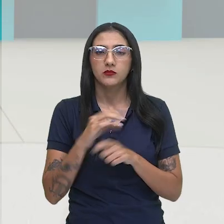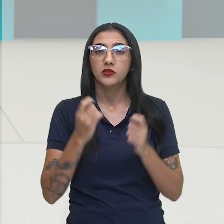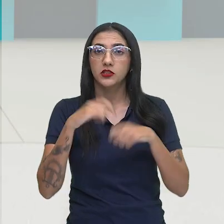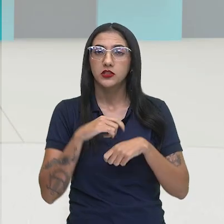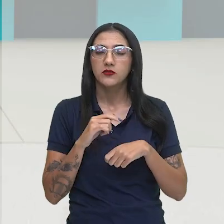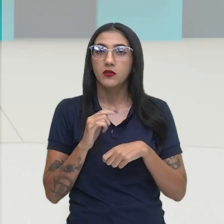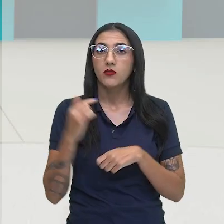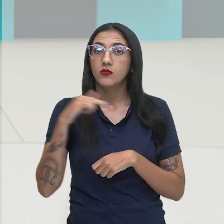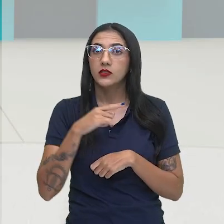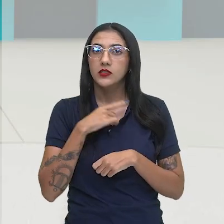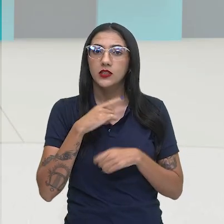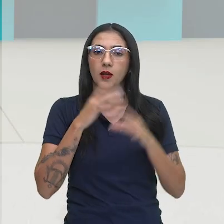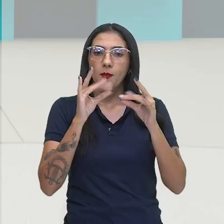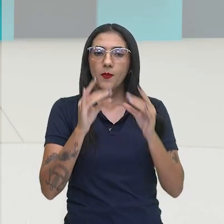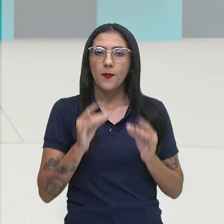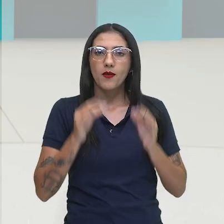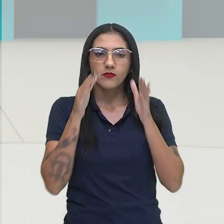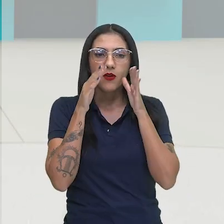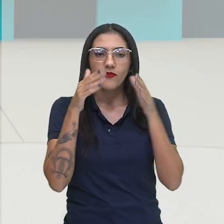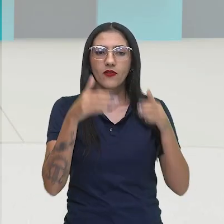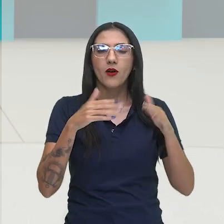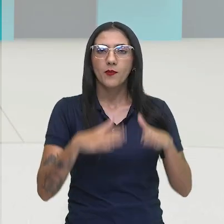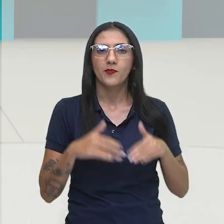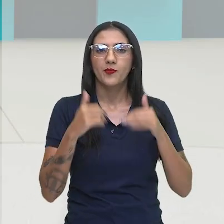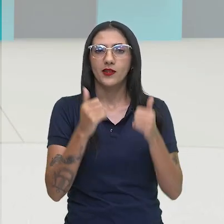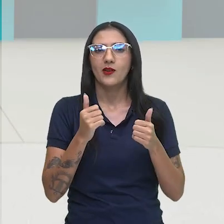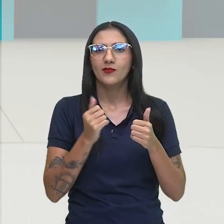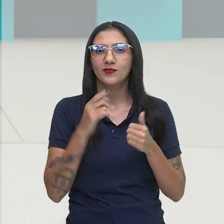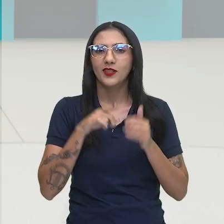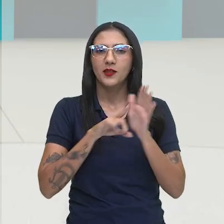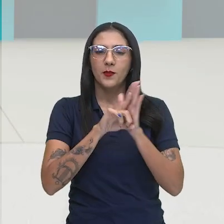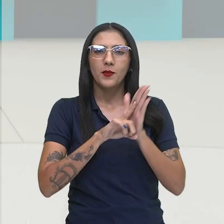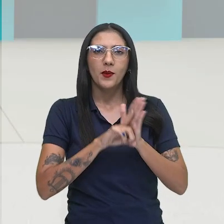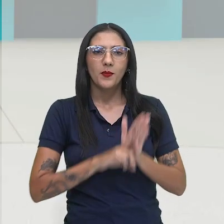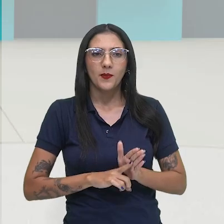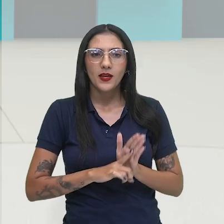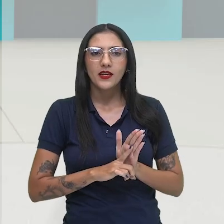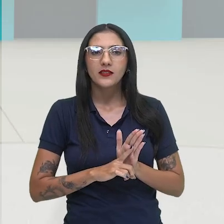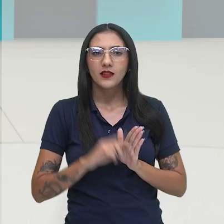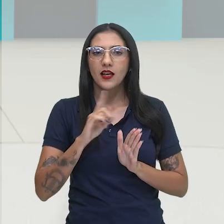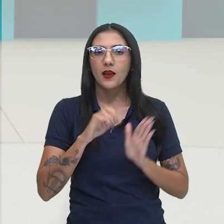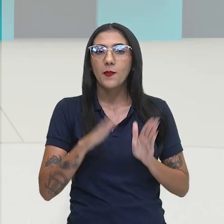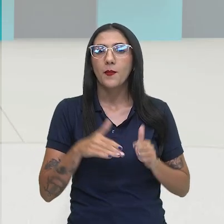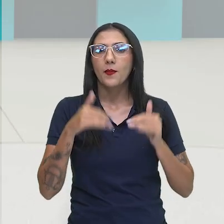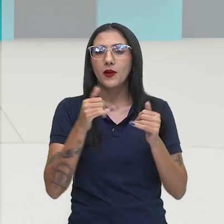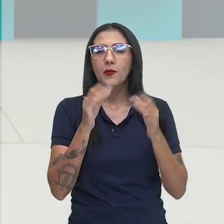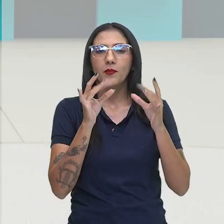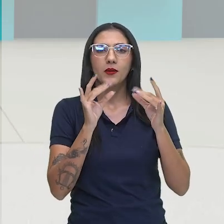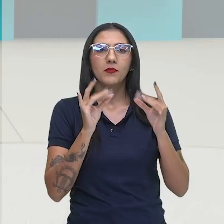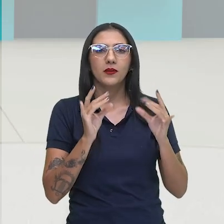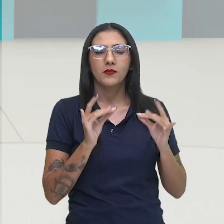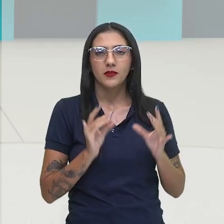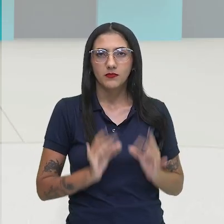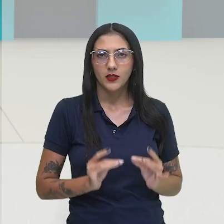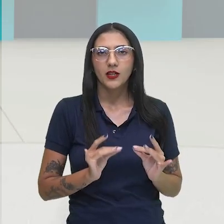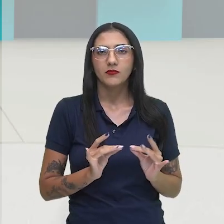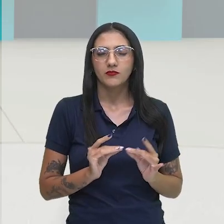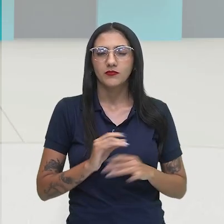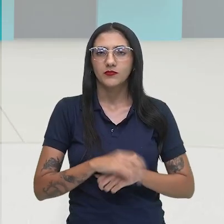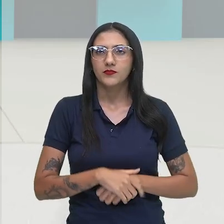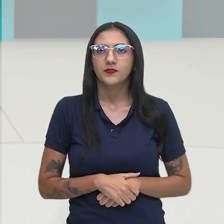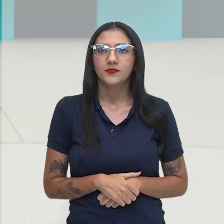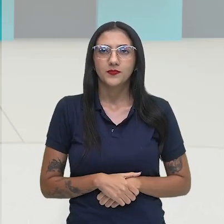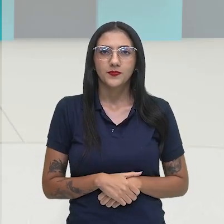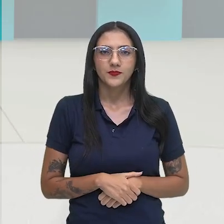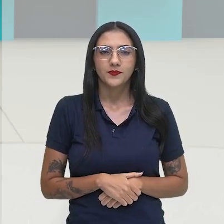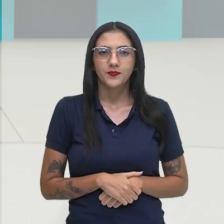vai direcionar a sua pesquisa, para que a resposta em relação àquela sua pesquisa seja muito mais